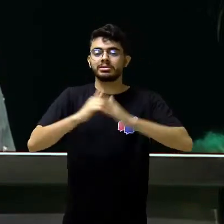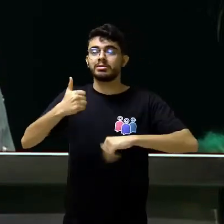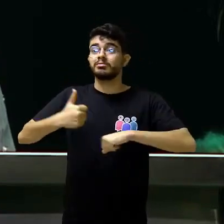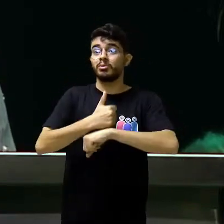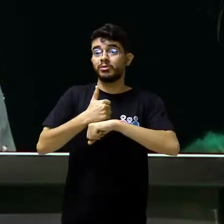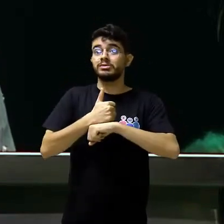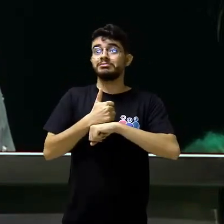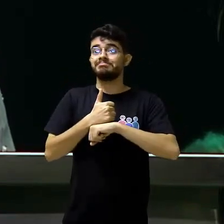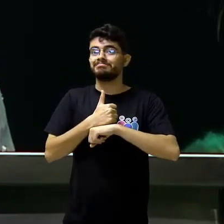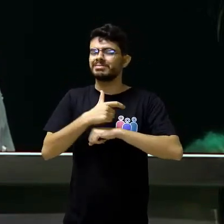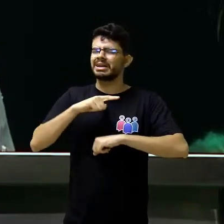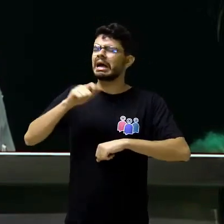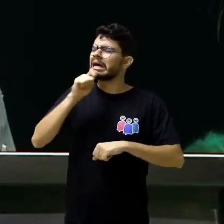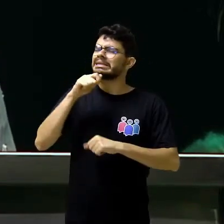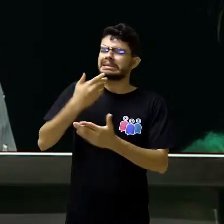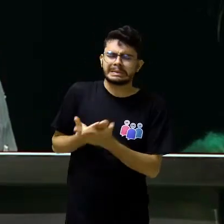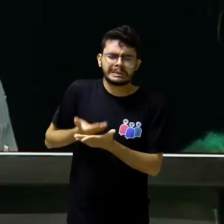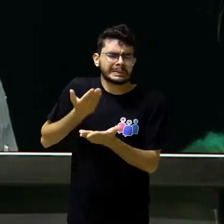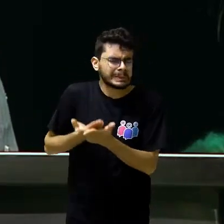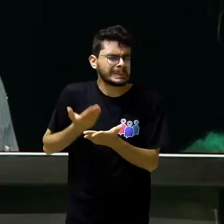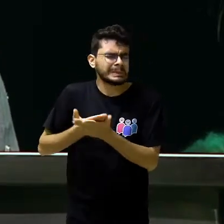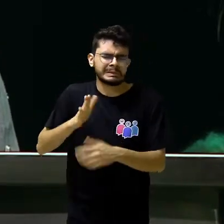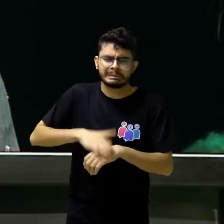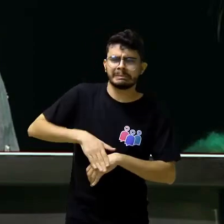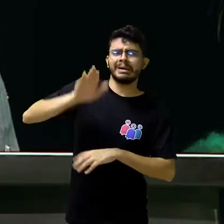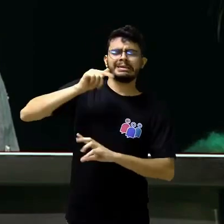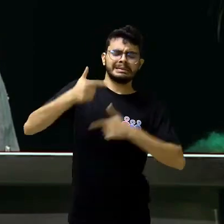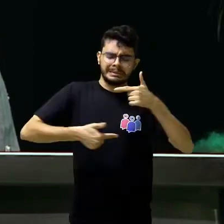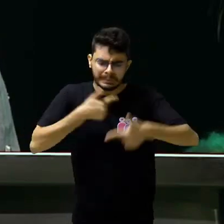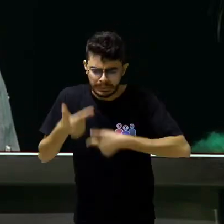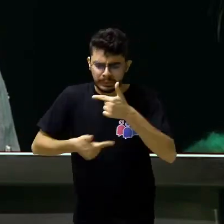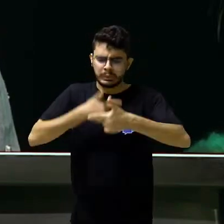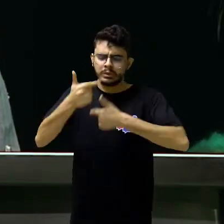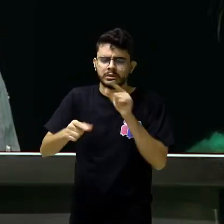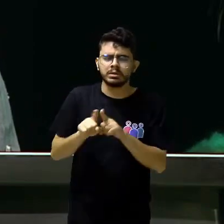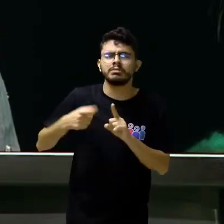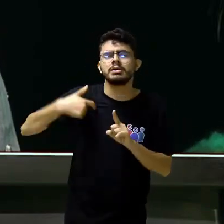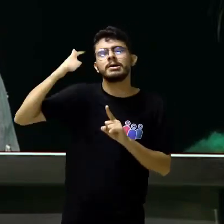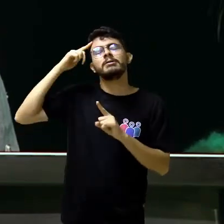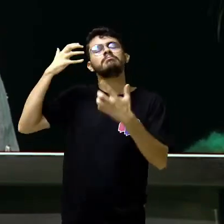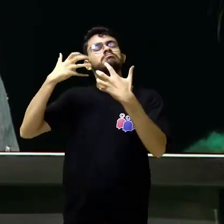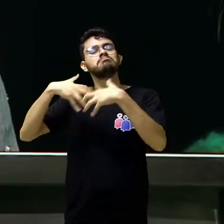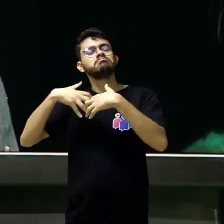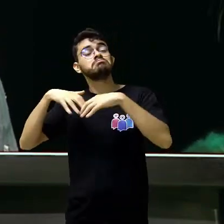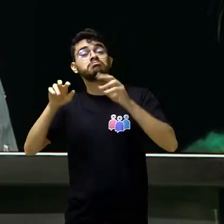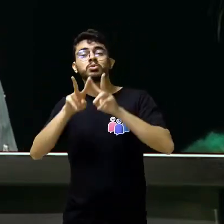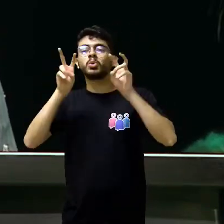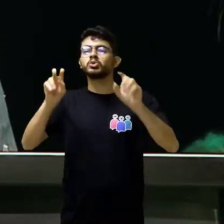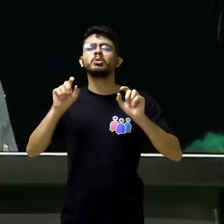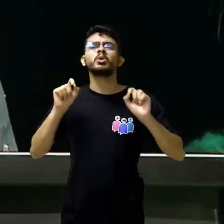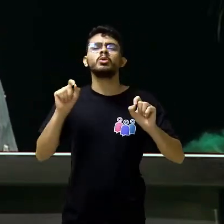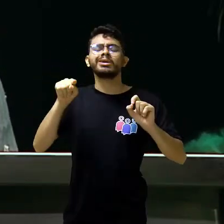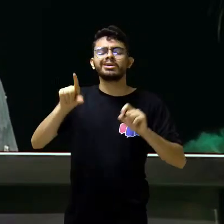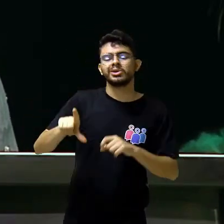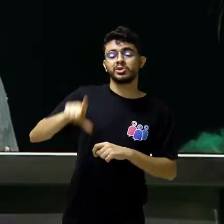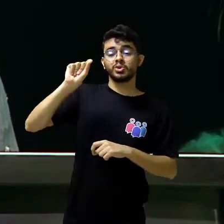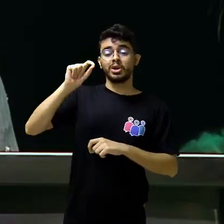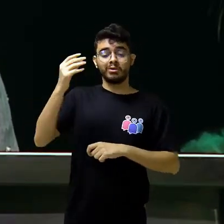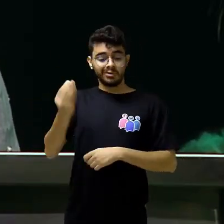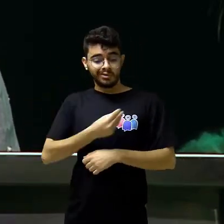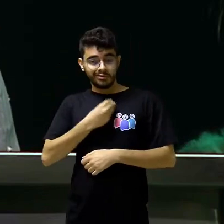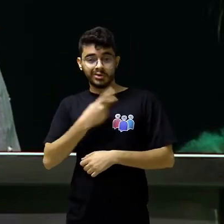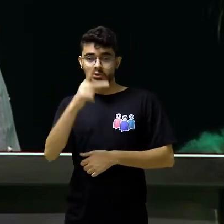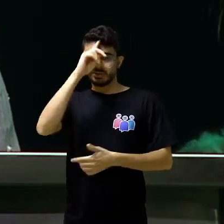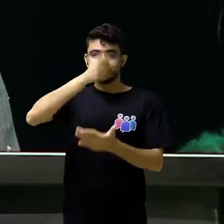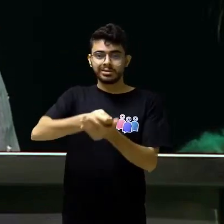ainda muito estudo, trabalho e reflexões sobre o que escolheram de vida